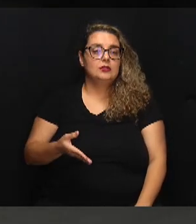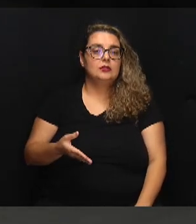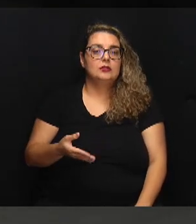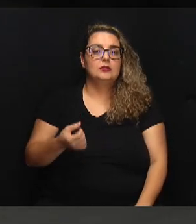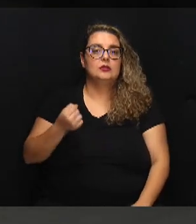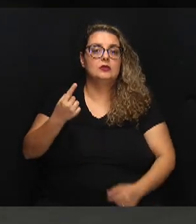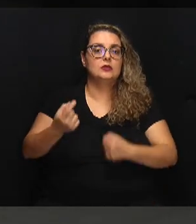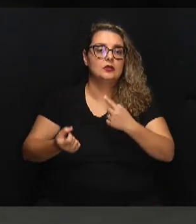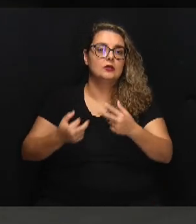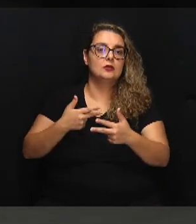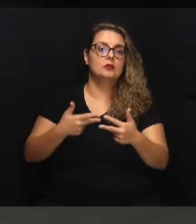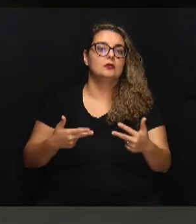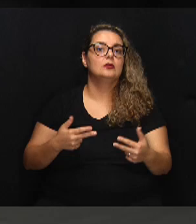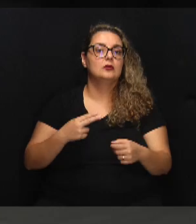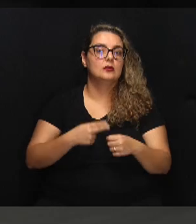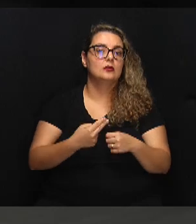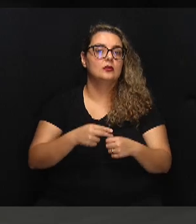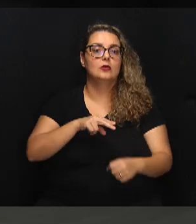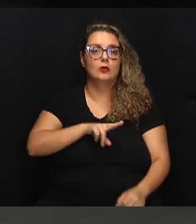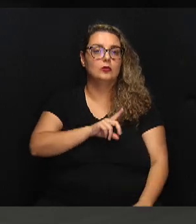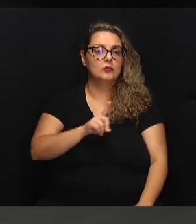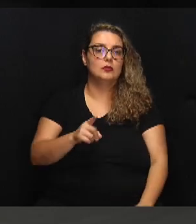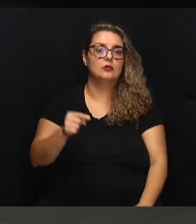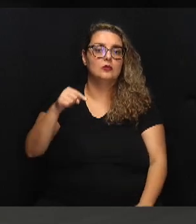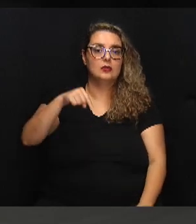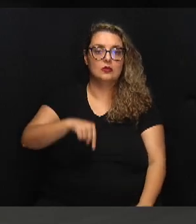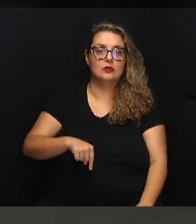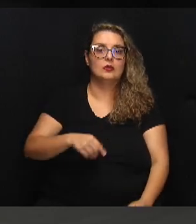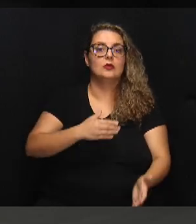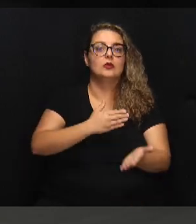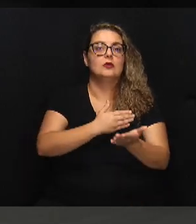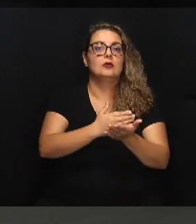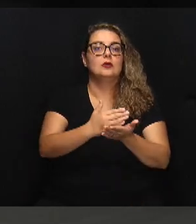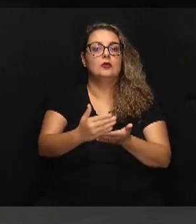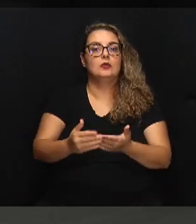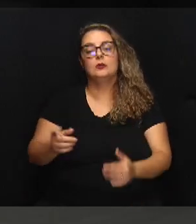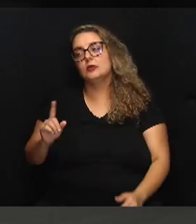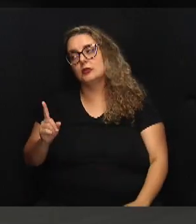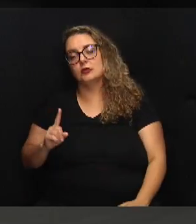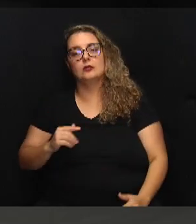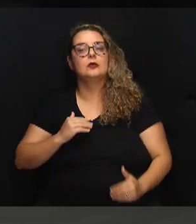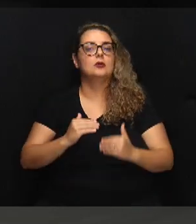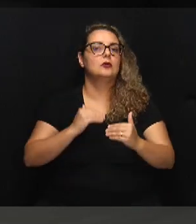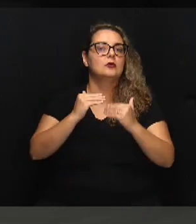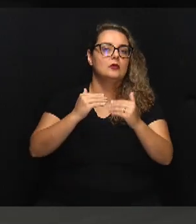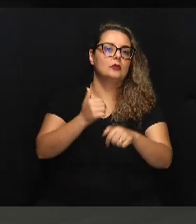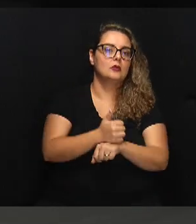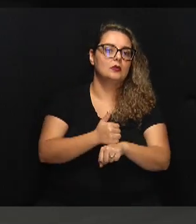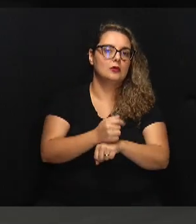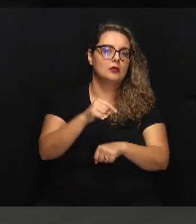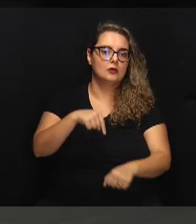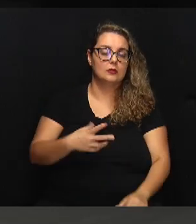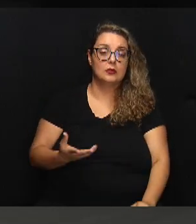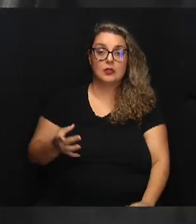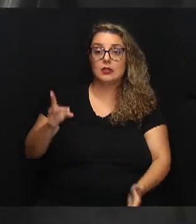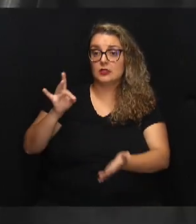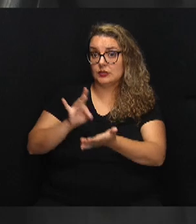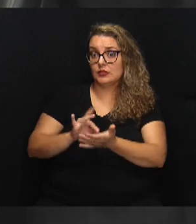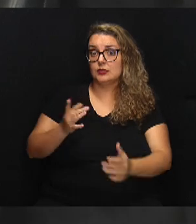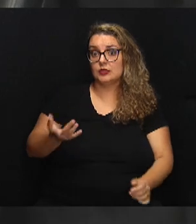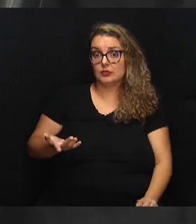alguma coisa já certa para a Unicamp, ou você vem aqui e começa a construir a sua vida profissional aqui? Como na verdade,